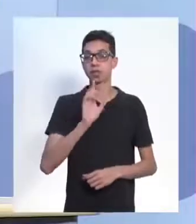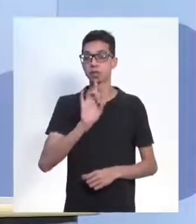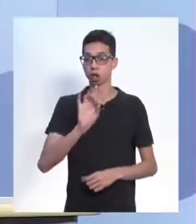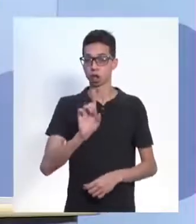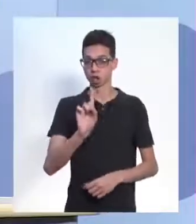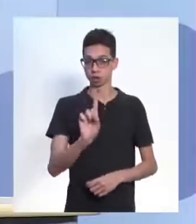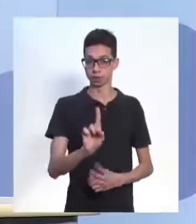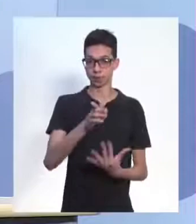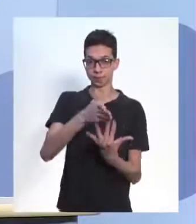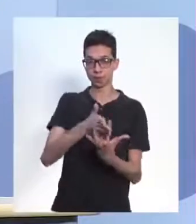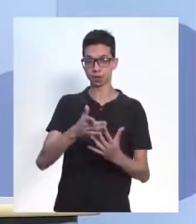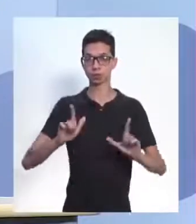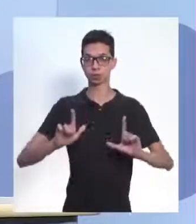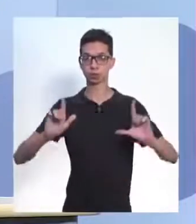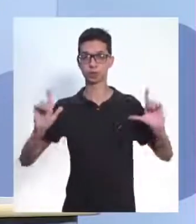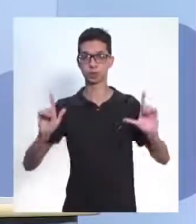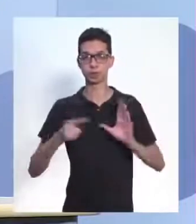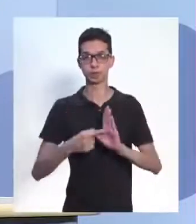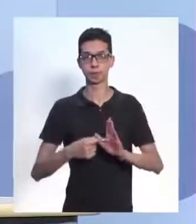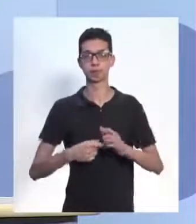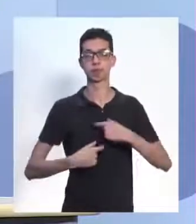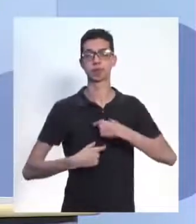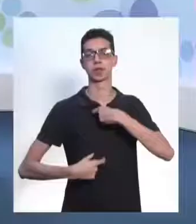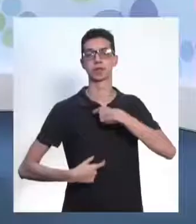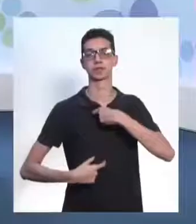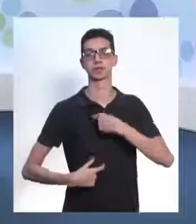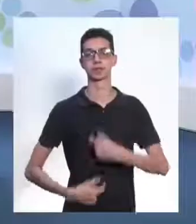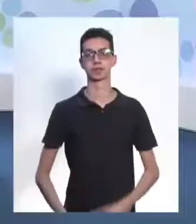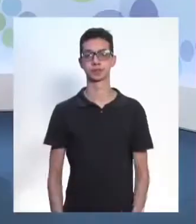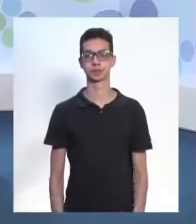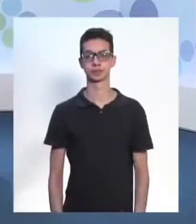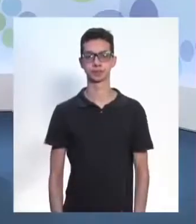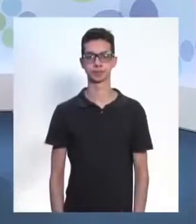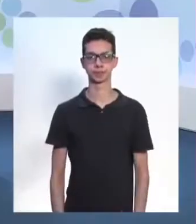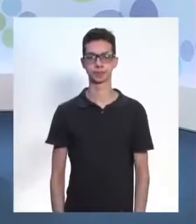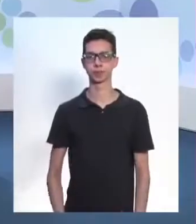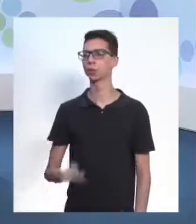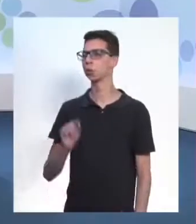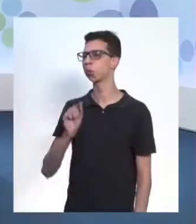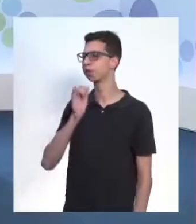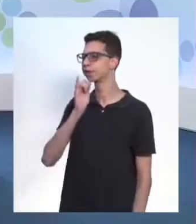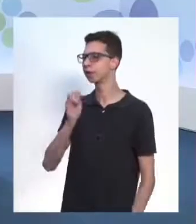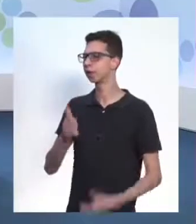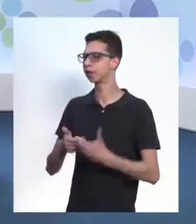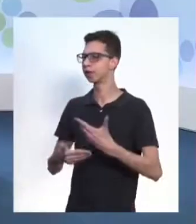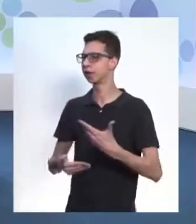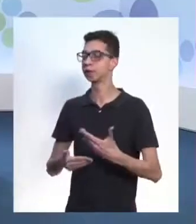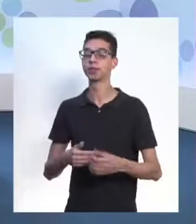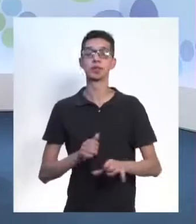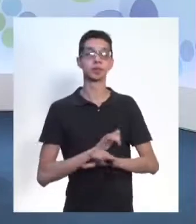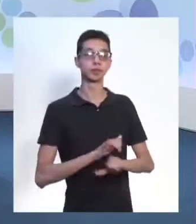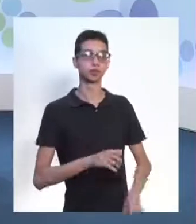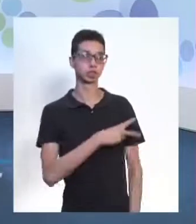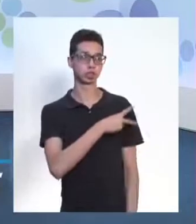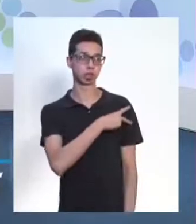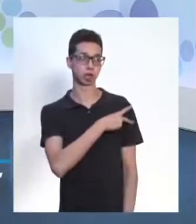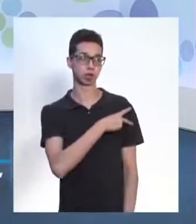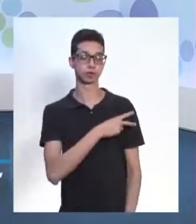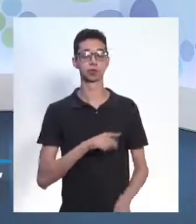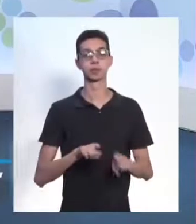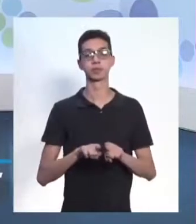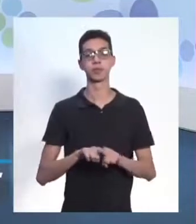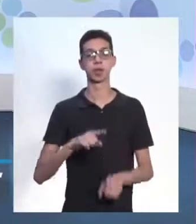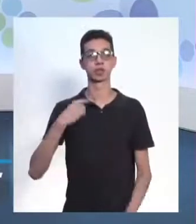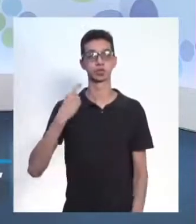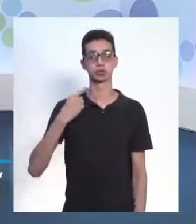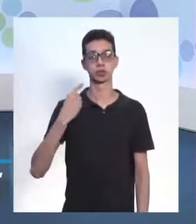sobressai. O que eles estão respondendo para a gente aí? Eles estão colocando que são o chefe, que é o chefe e os um colocou o chefe, os advogados,